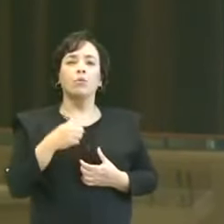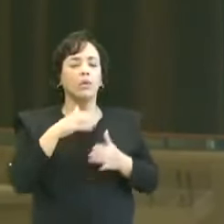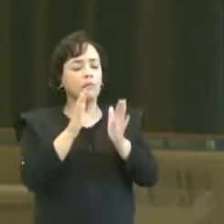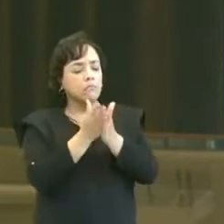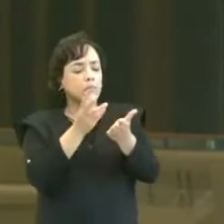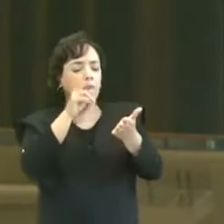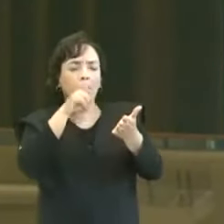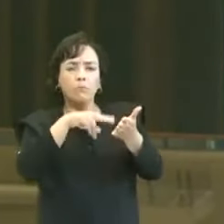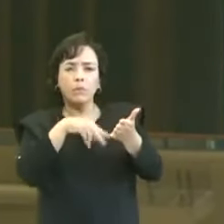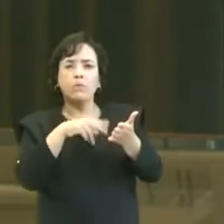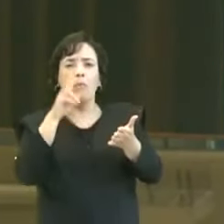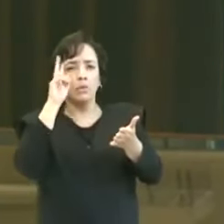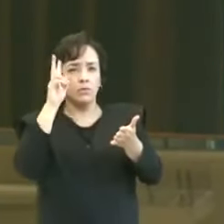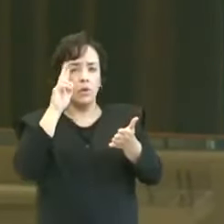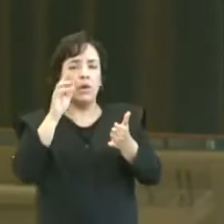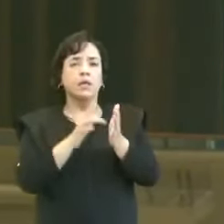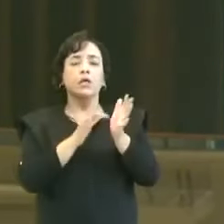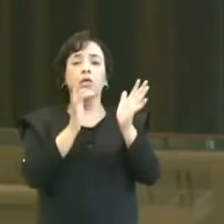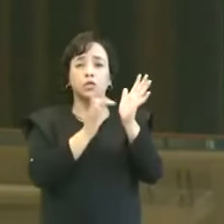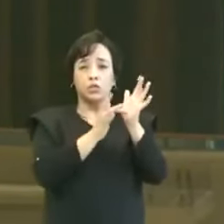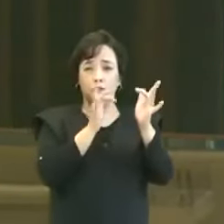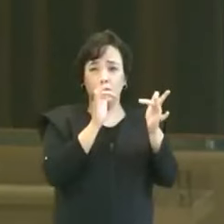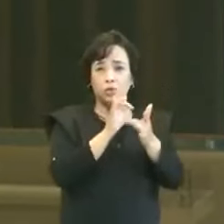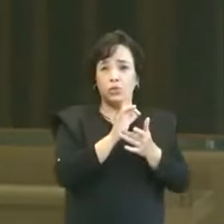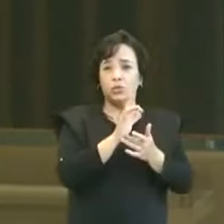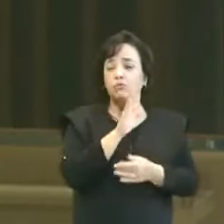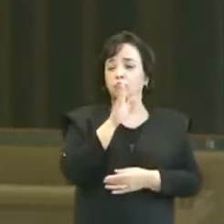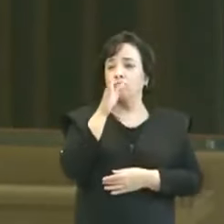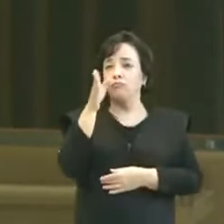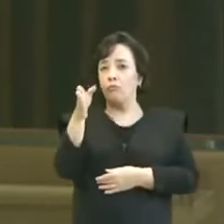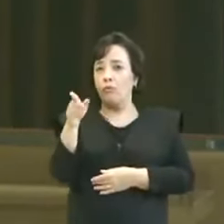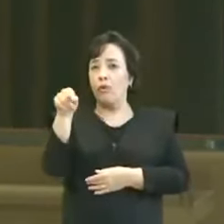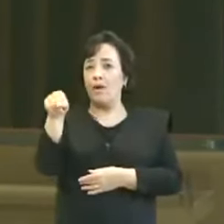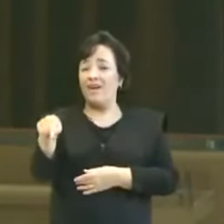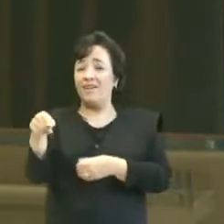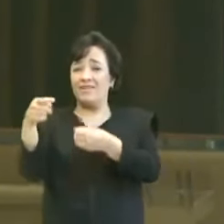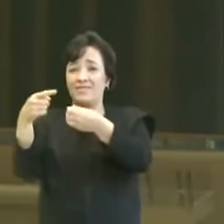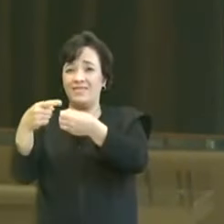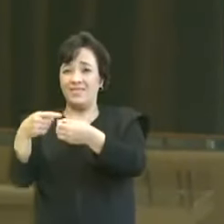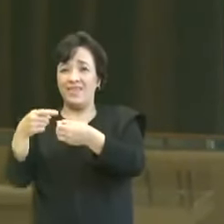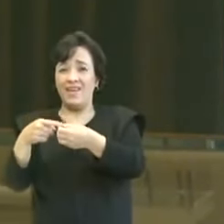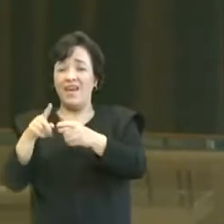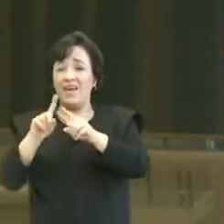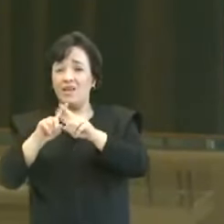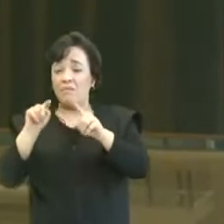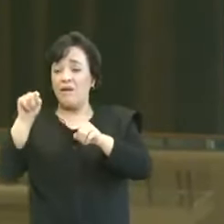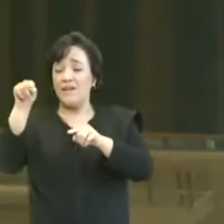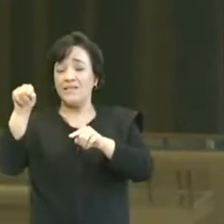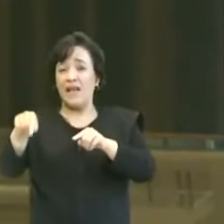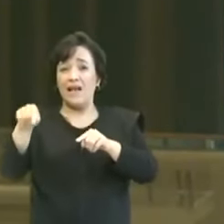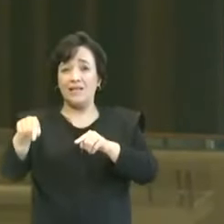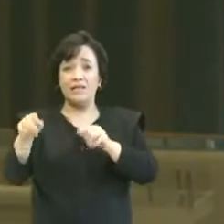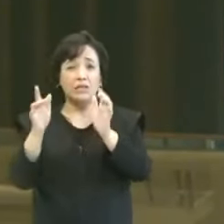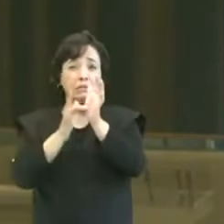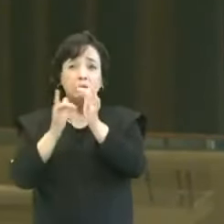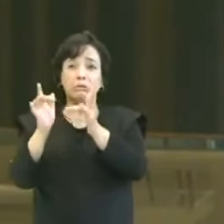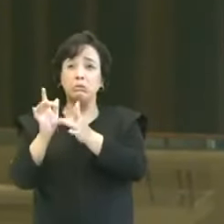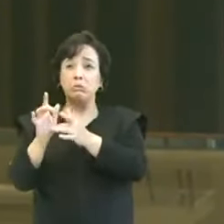numa cidade, e a Bíblia diz que naquele lugar ele não pôde realizar muitos milagres, porque não havia fé ali.